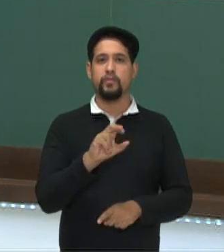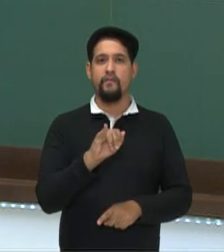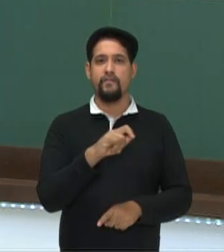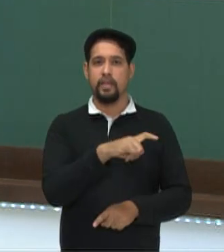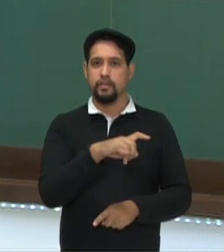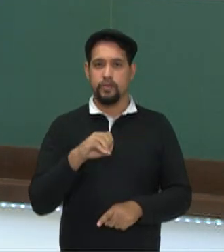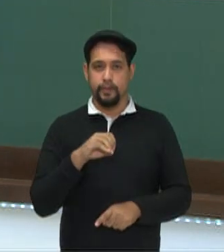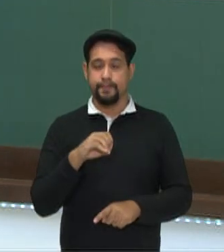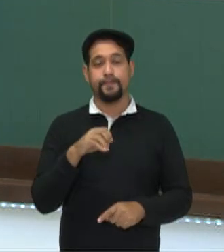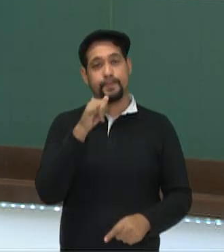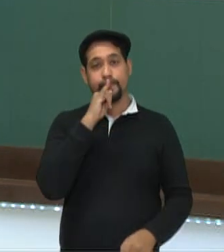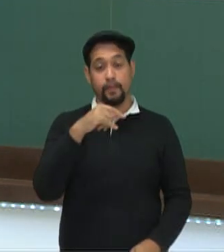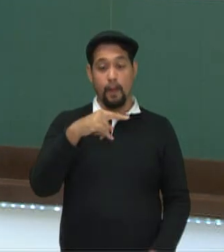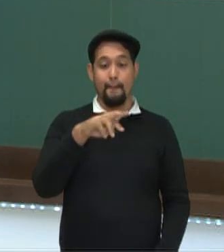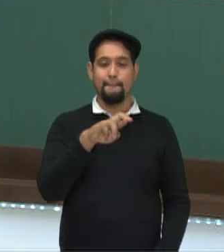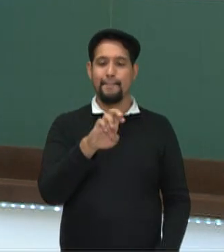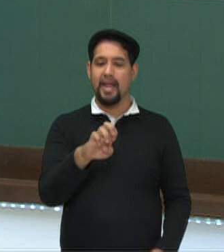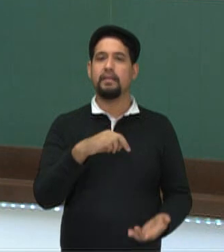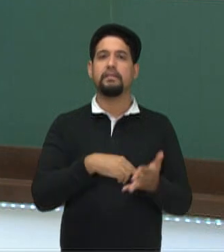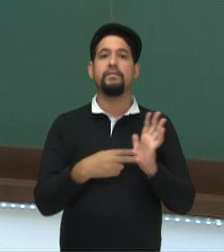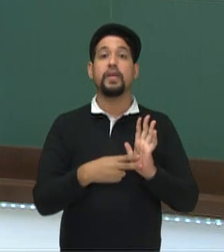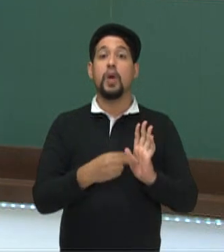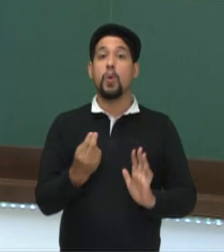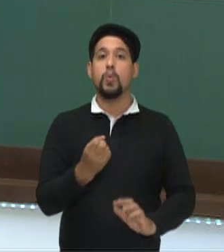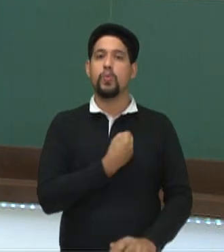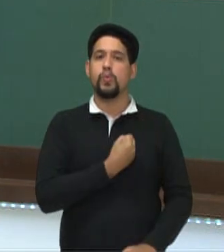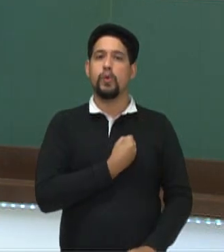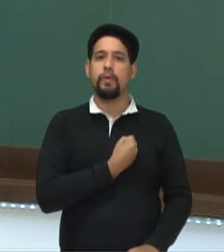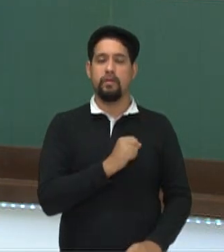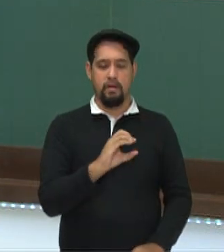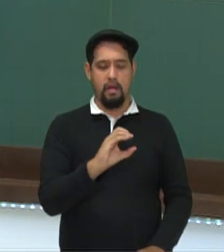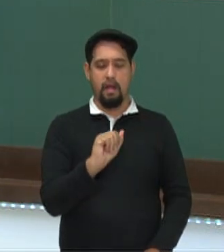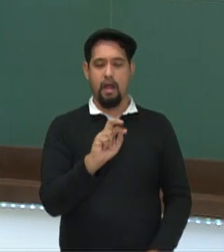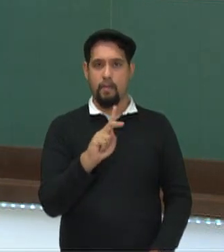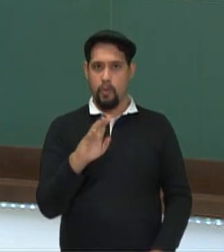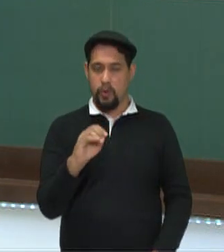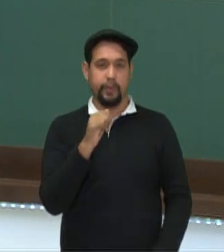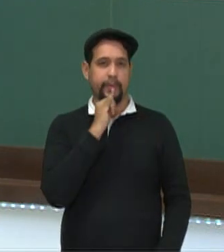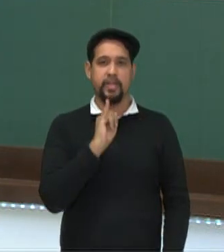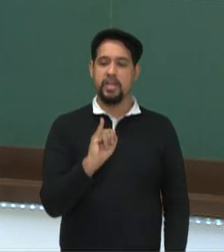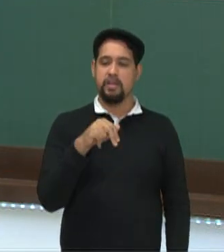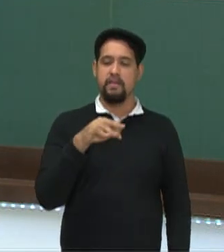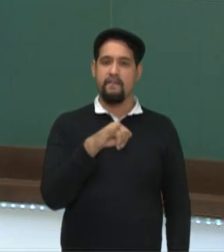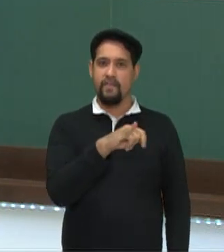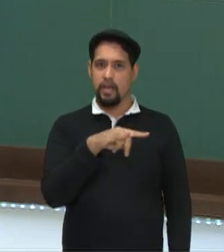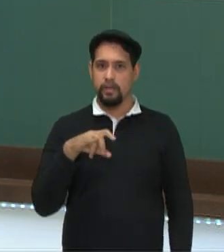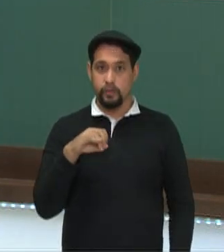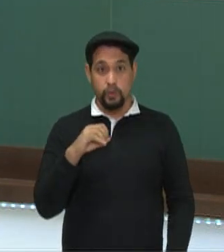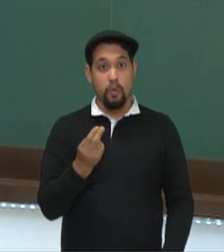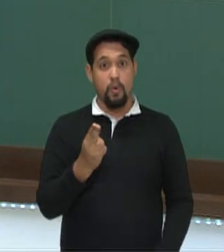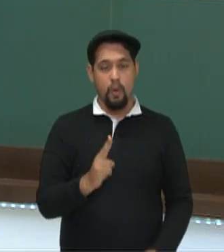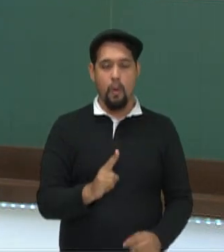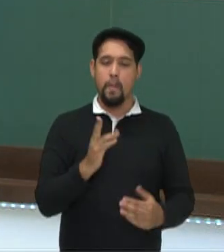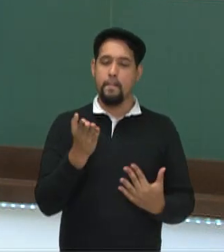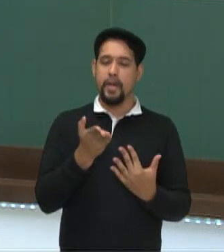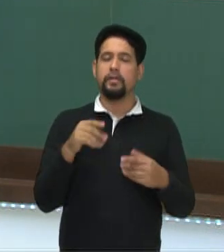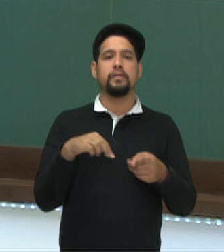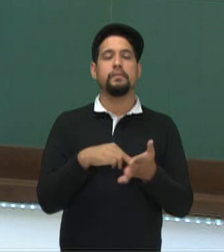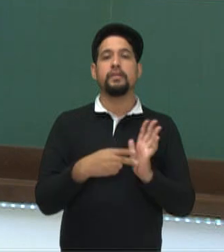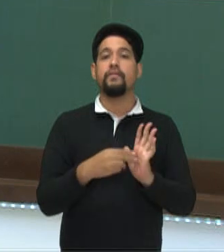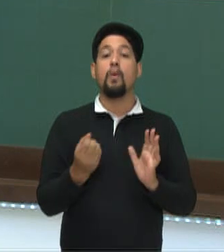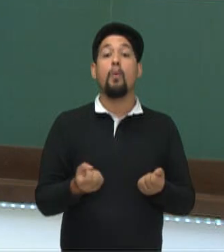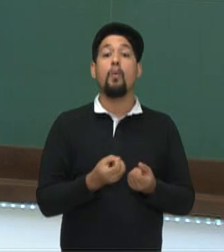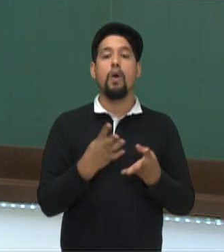está relacionado ao número de carbonos, o infixo ou termediário está relacionado ao tipo de